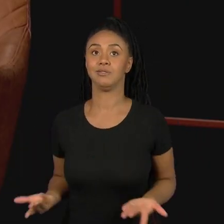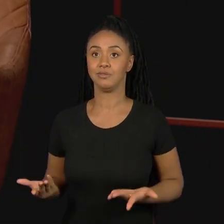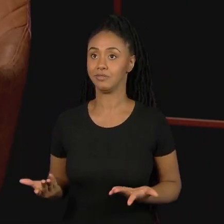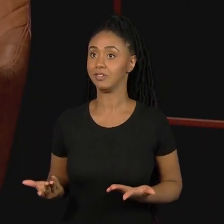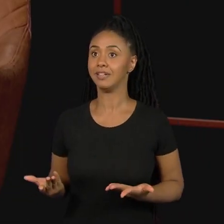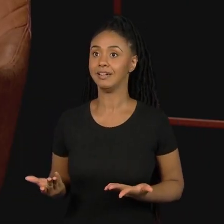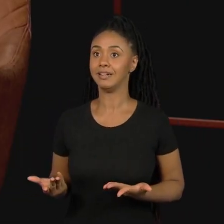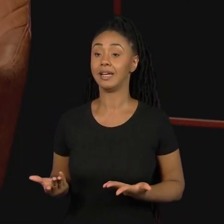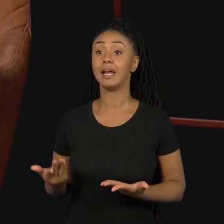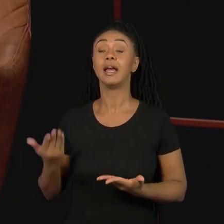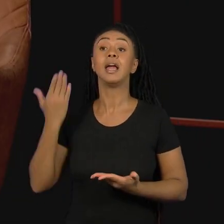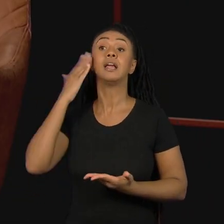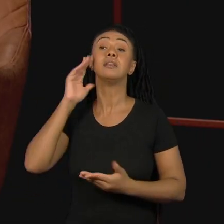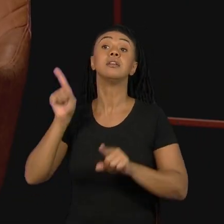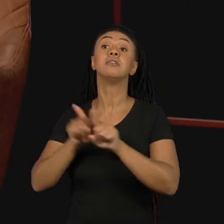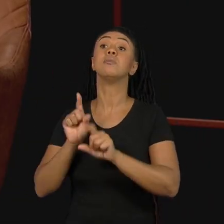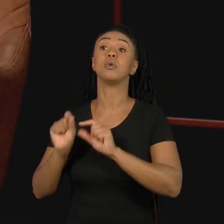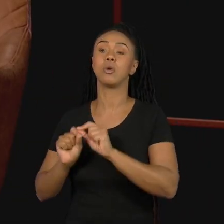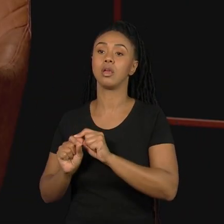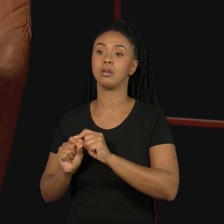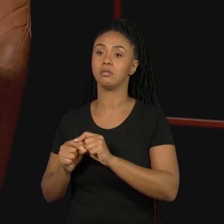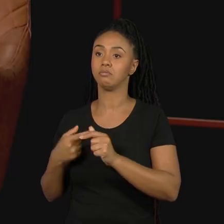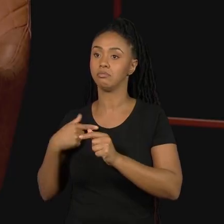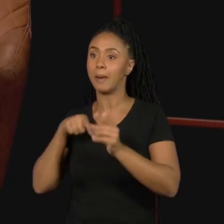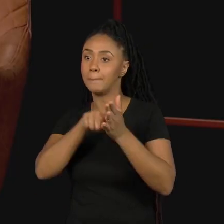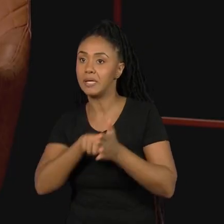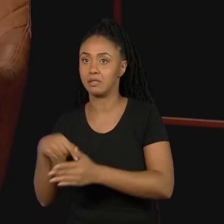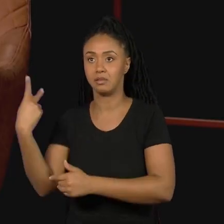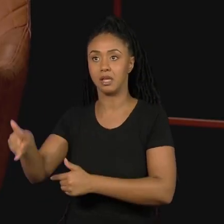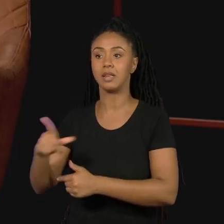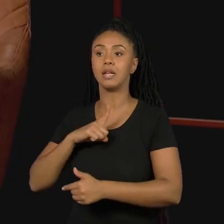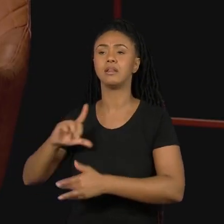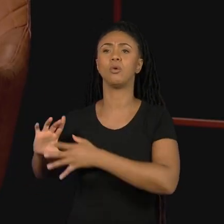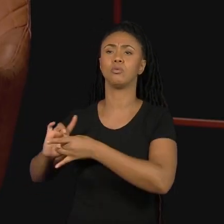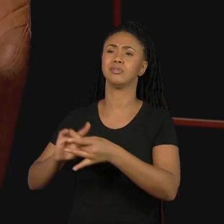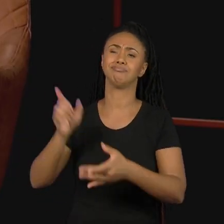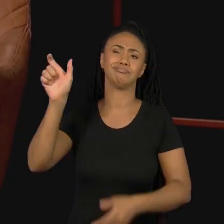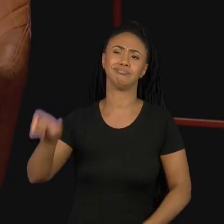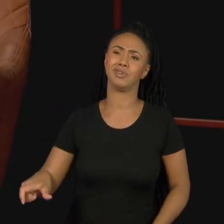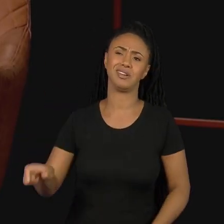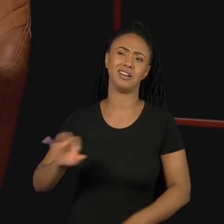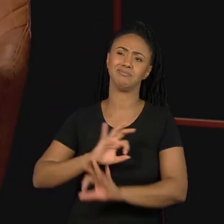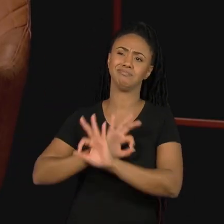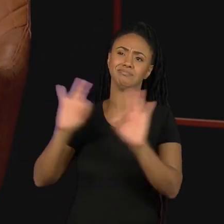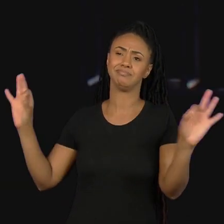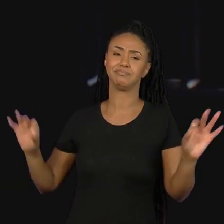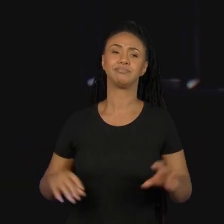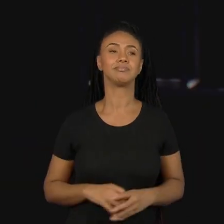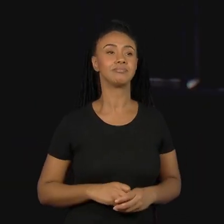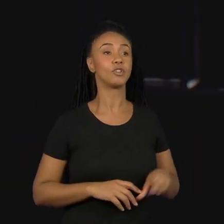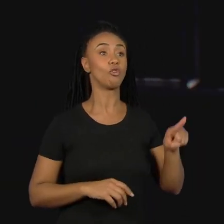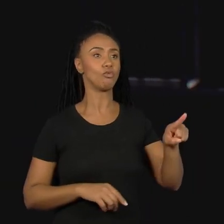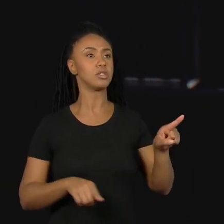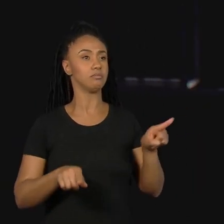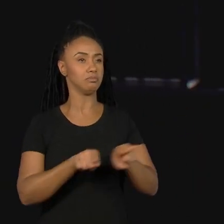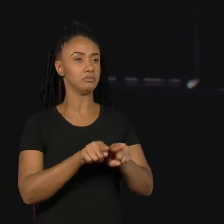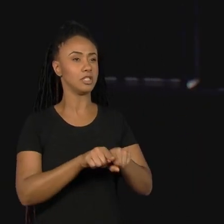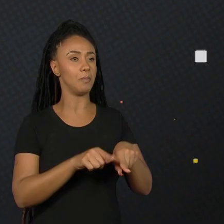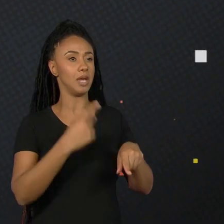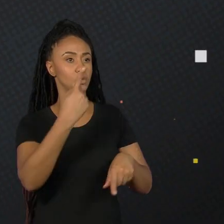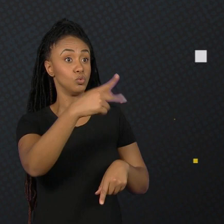Entender qual o contexto disso tudo. Né? E ele era um cara fenomenal. Você teve uma exposição,